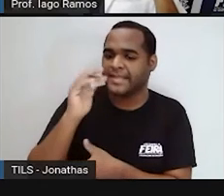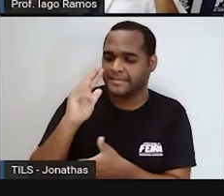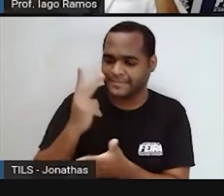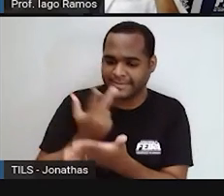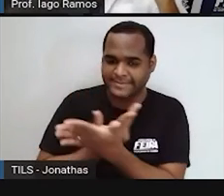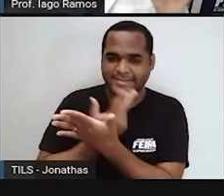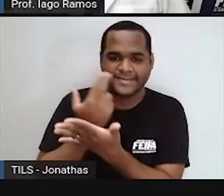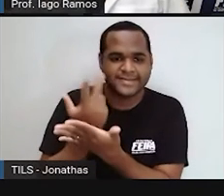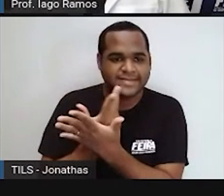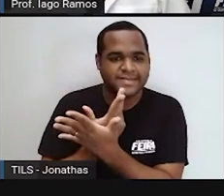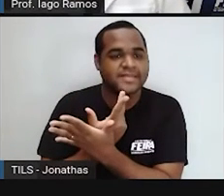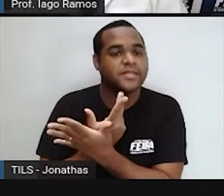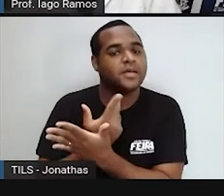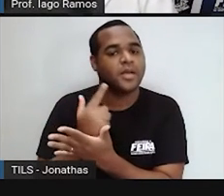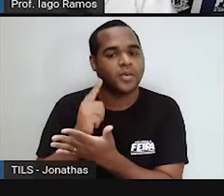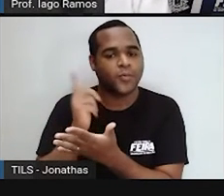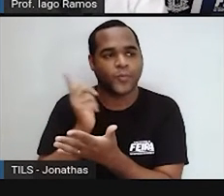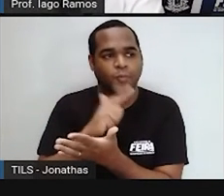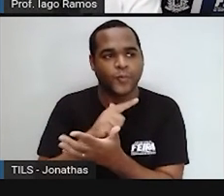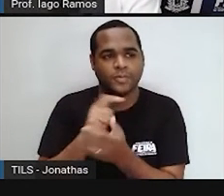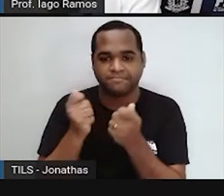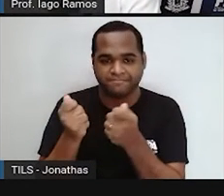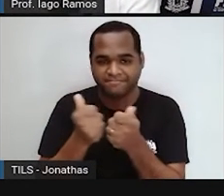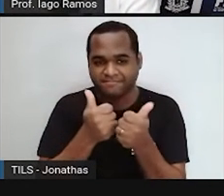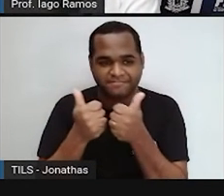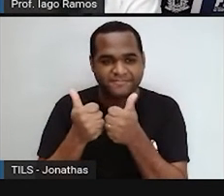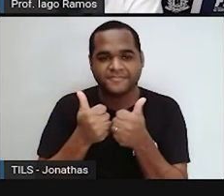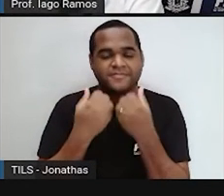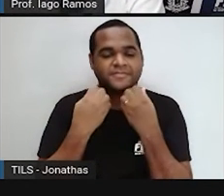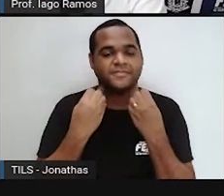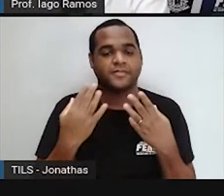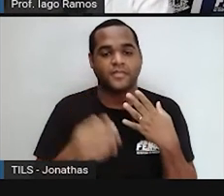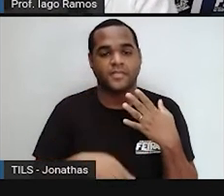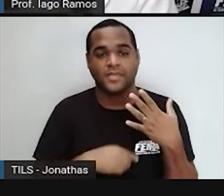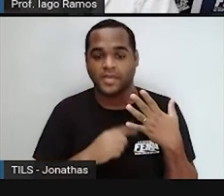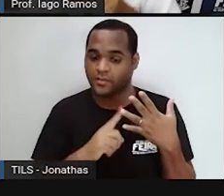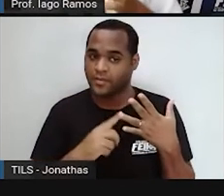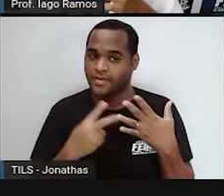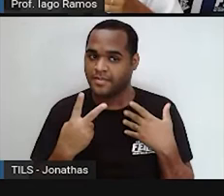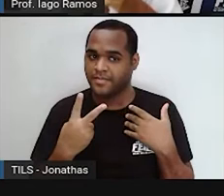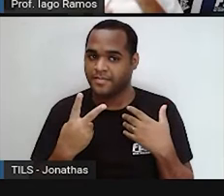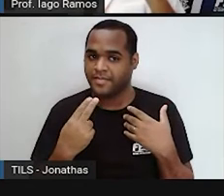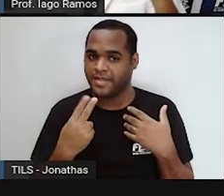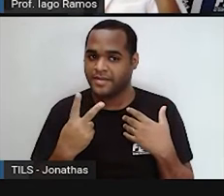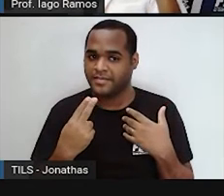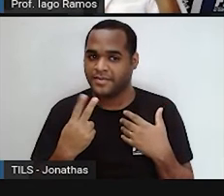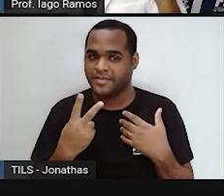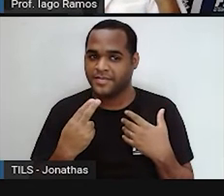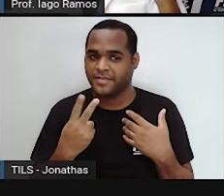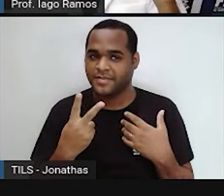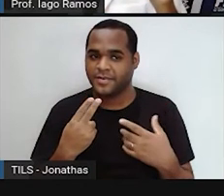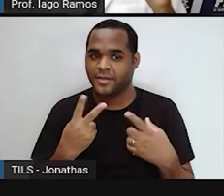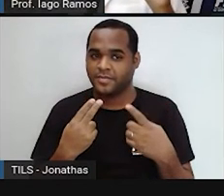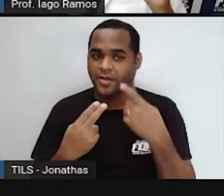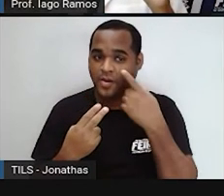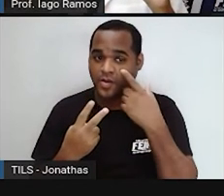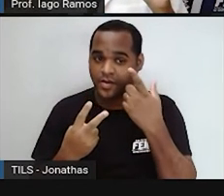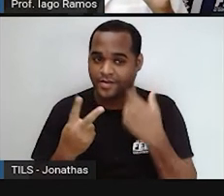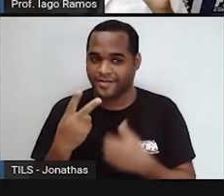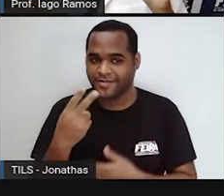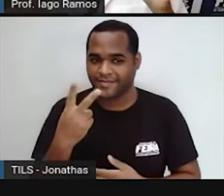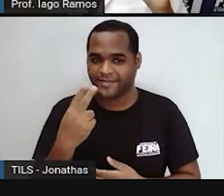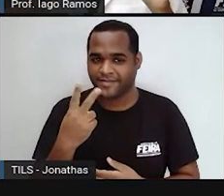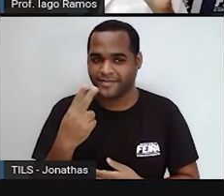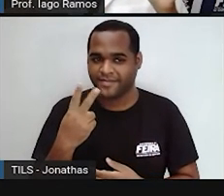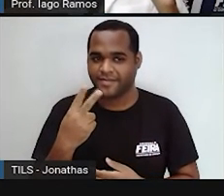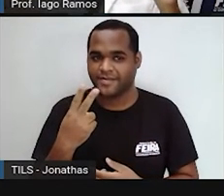amiguinha Borracha tá me ajudar certo também a gente vai precisar de uma tesoura eu tô com uma tesoura aqui tá essa